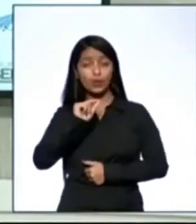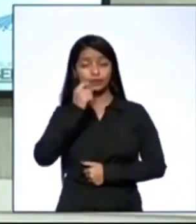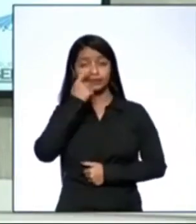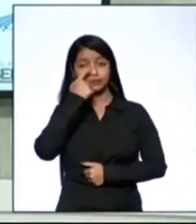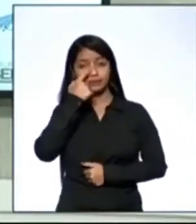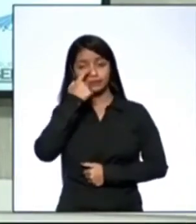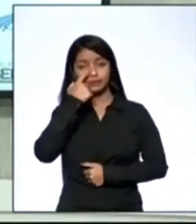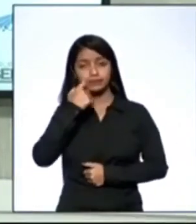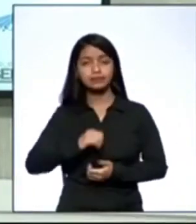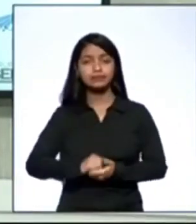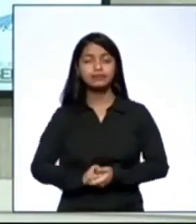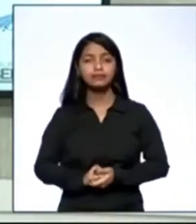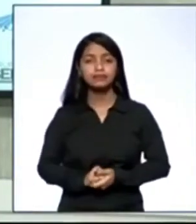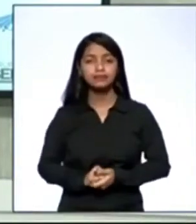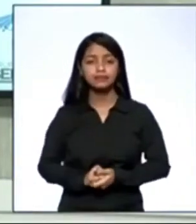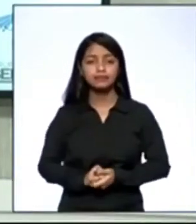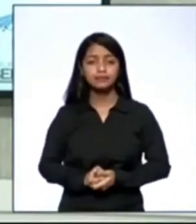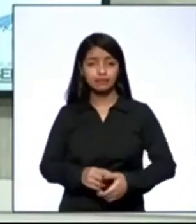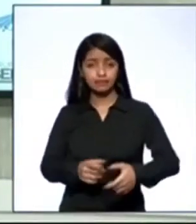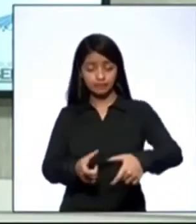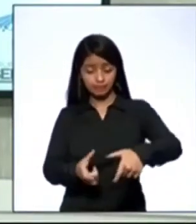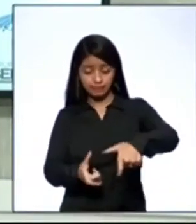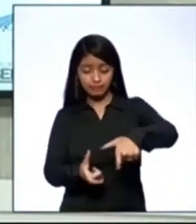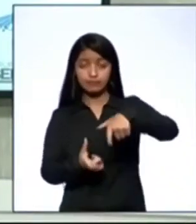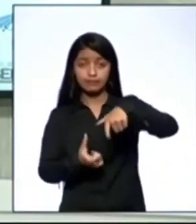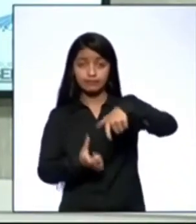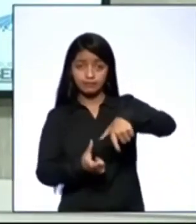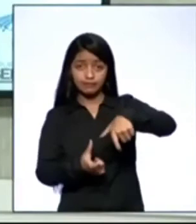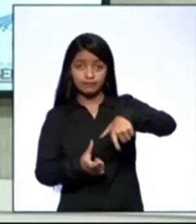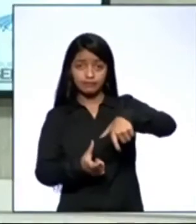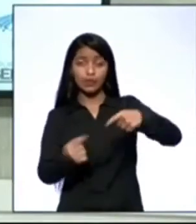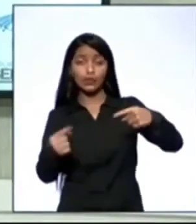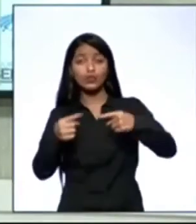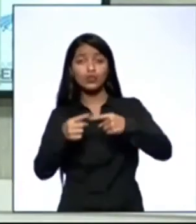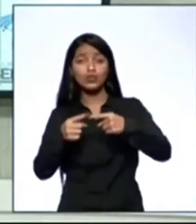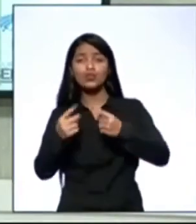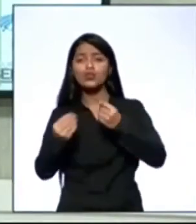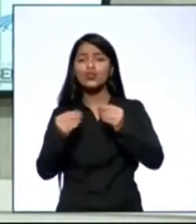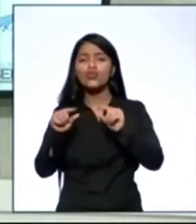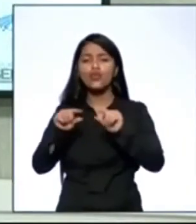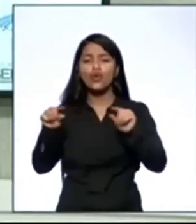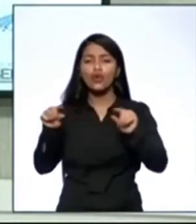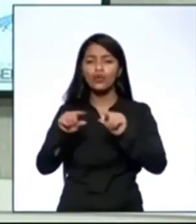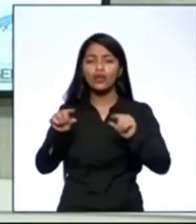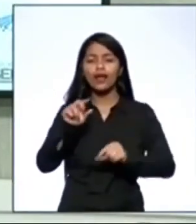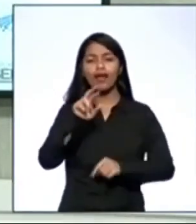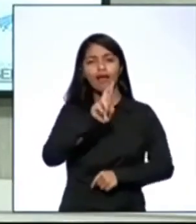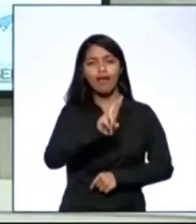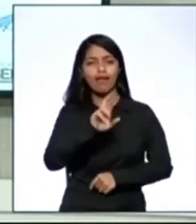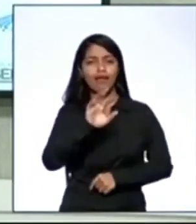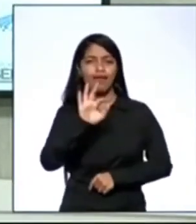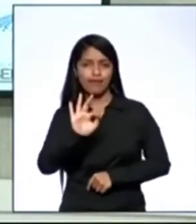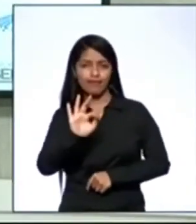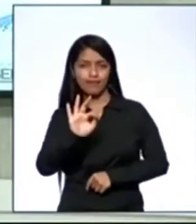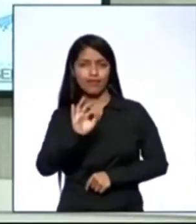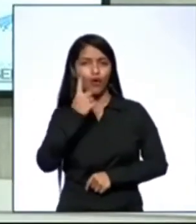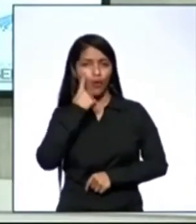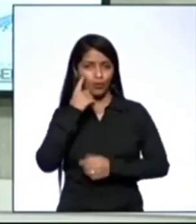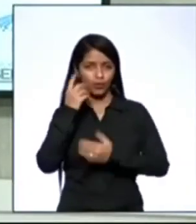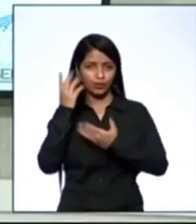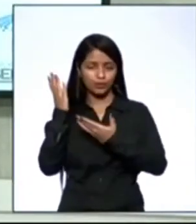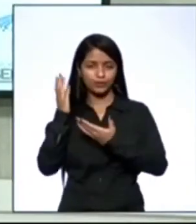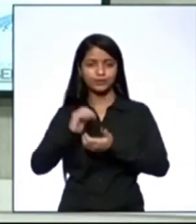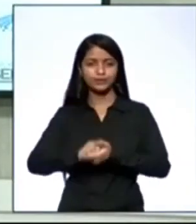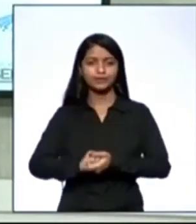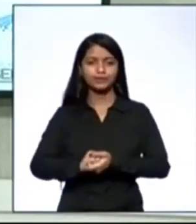associar a catraca com a coroa pela fórmula RF constante. Como assim? Vamos juntos aqui, ó. O